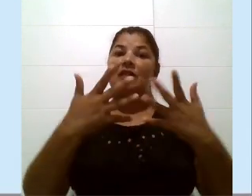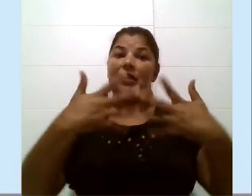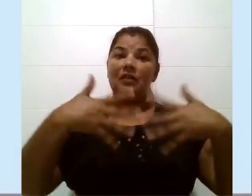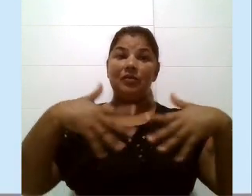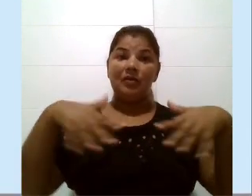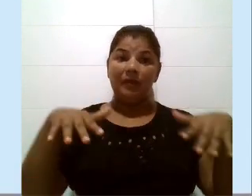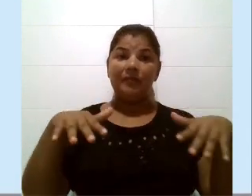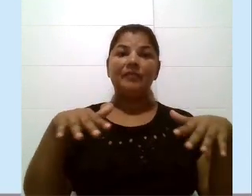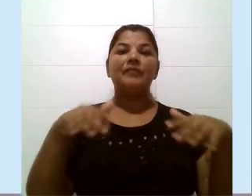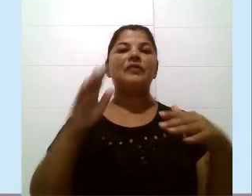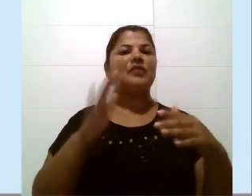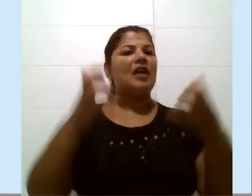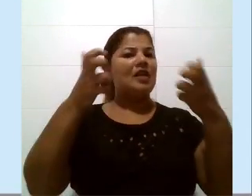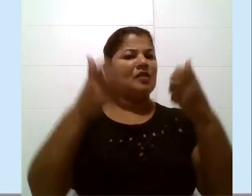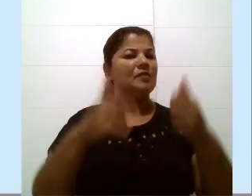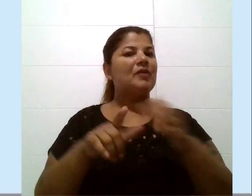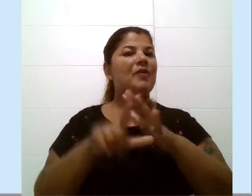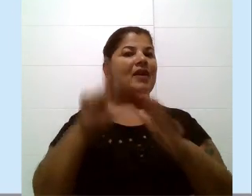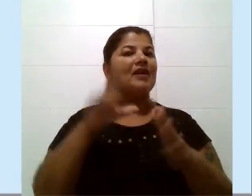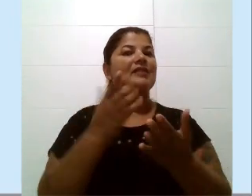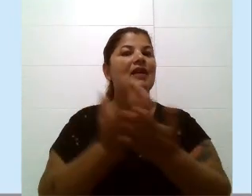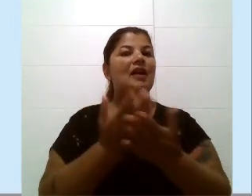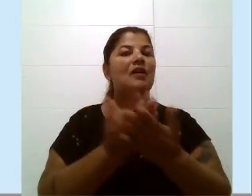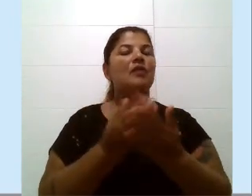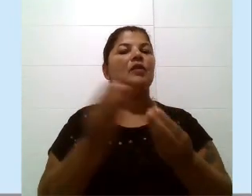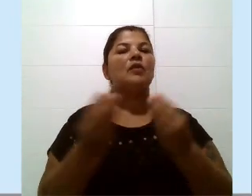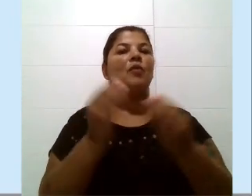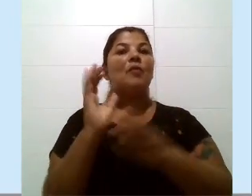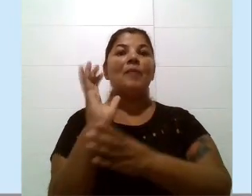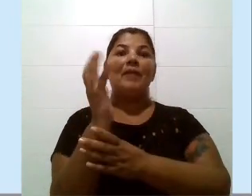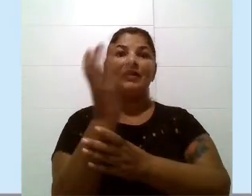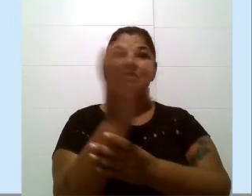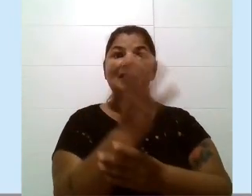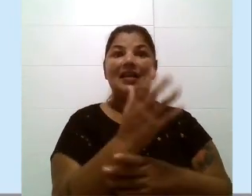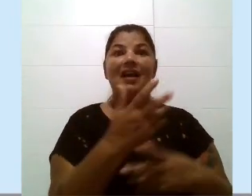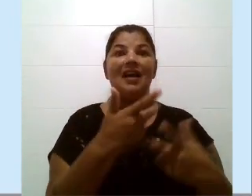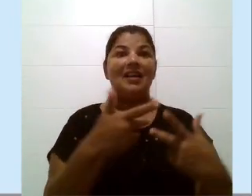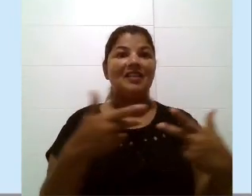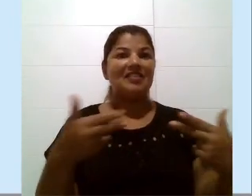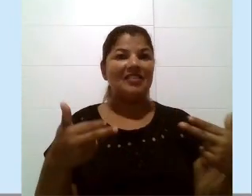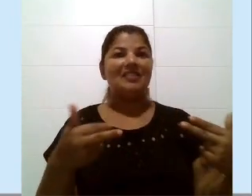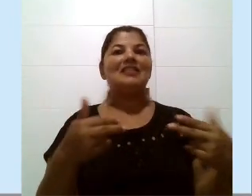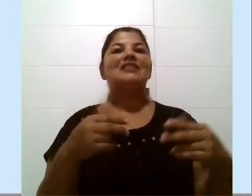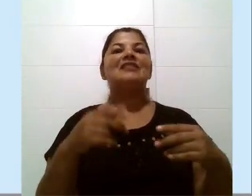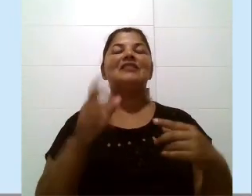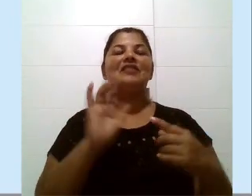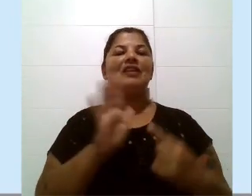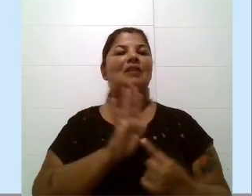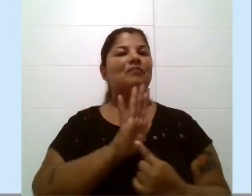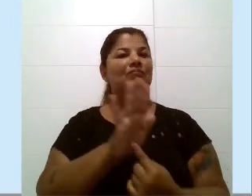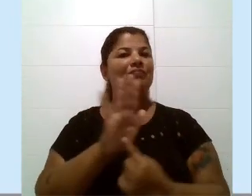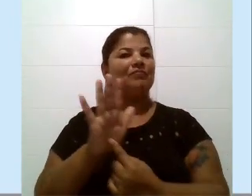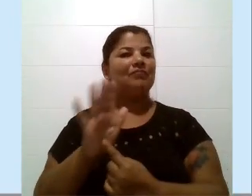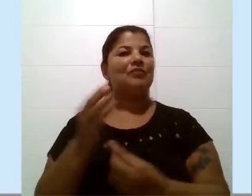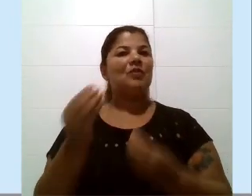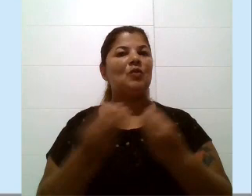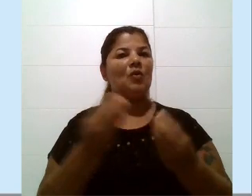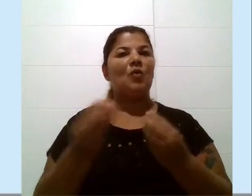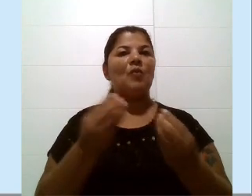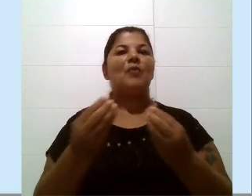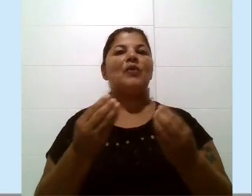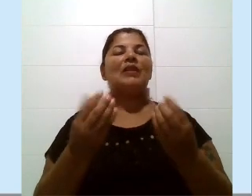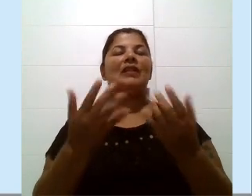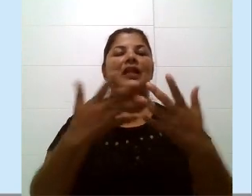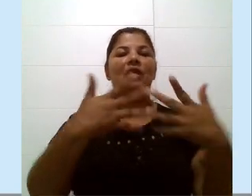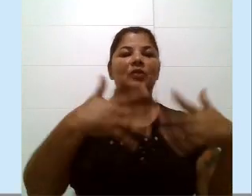A gente já falou sobre em algumas aulas de paisagem, tá? Então, citamos algumas paisagens. Eu falei para vocês sobre a